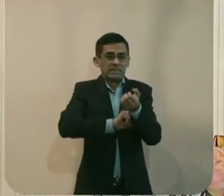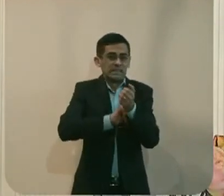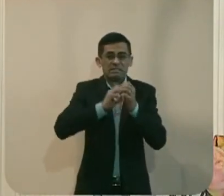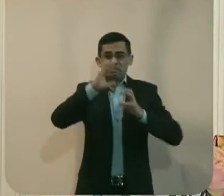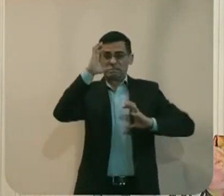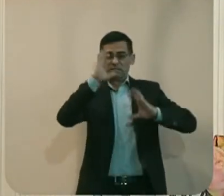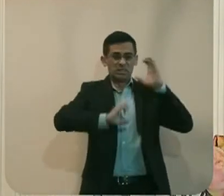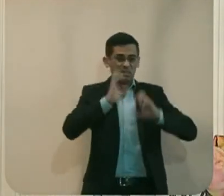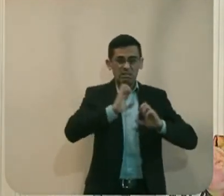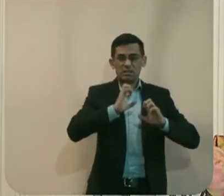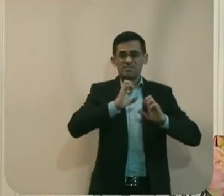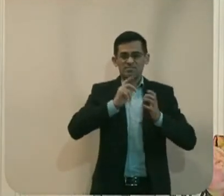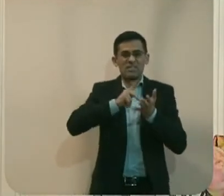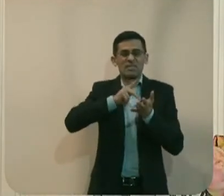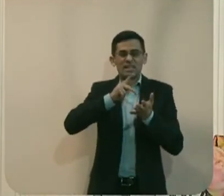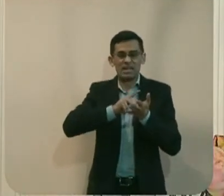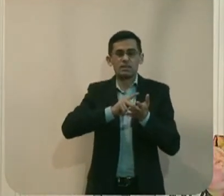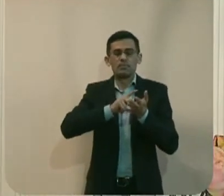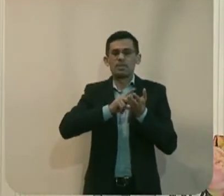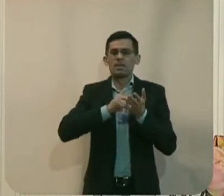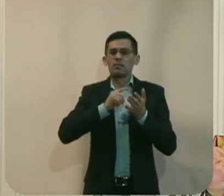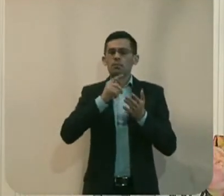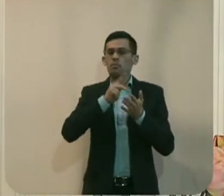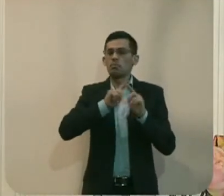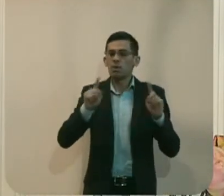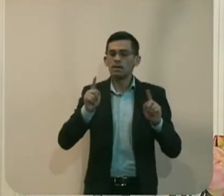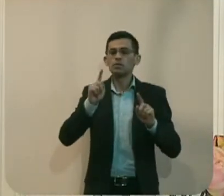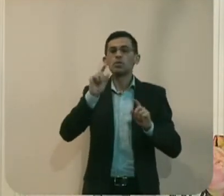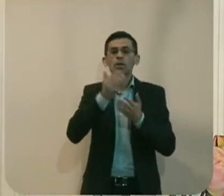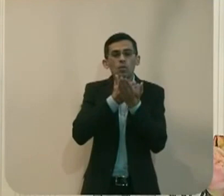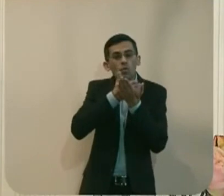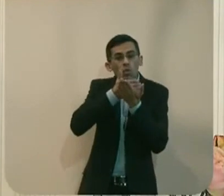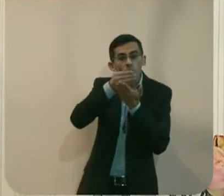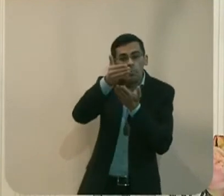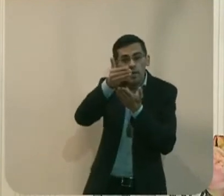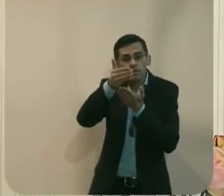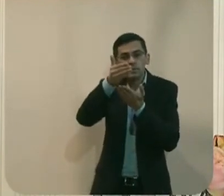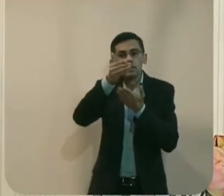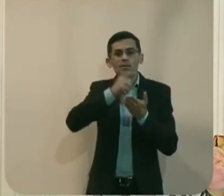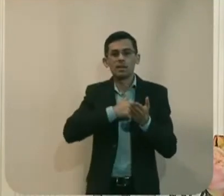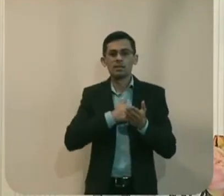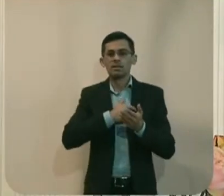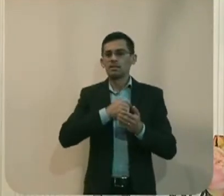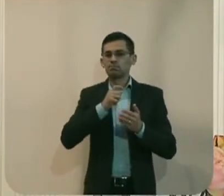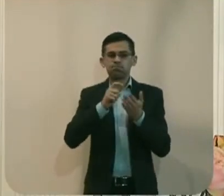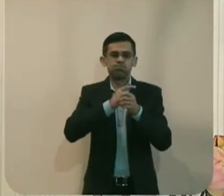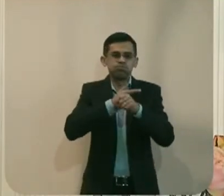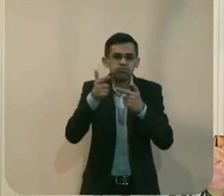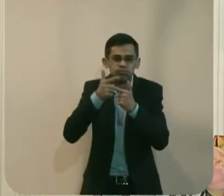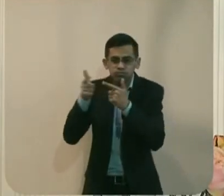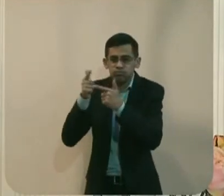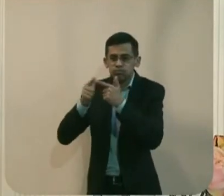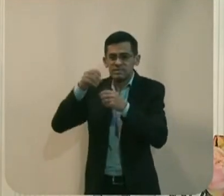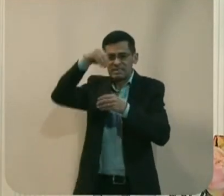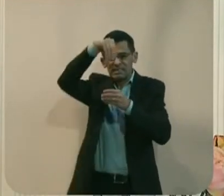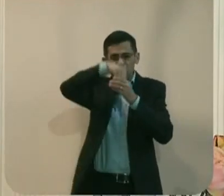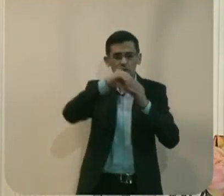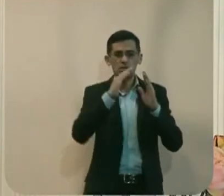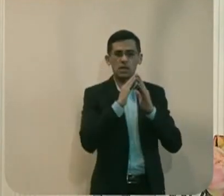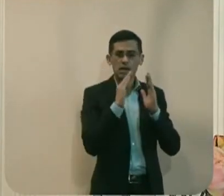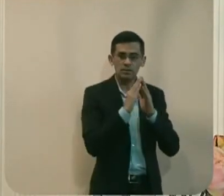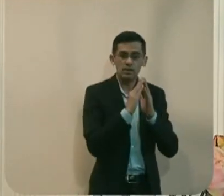de limiar, o limiar fica muito pequeno e aí começam a se estressar os ambientes. Então